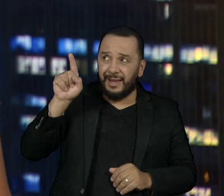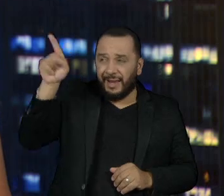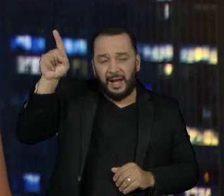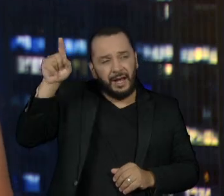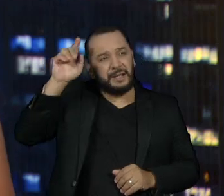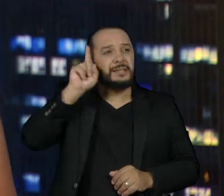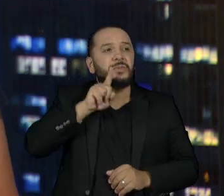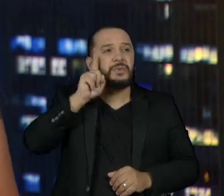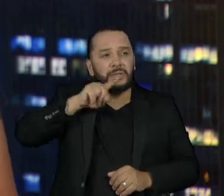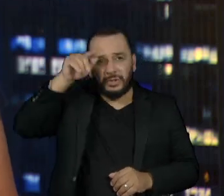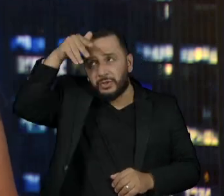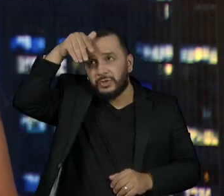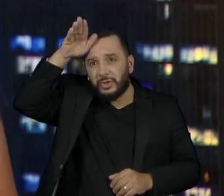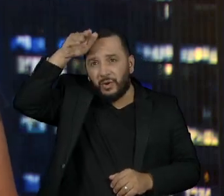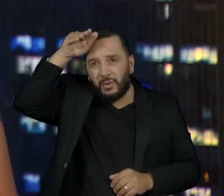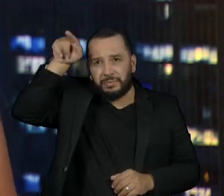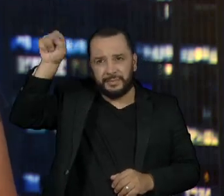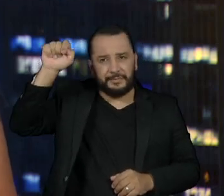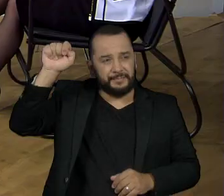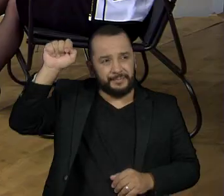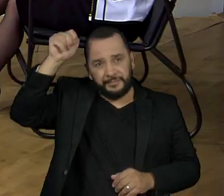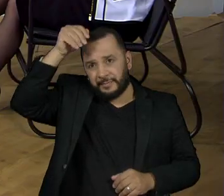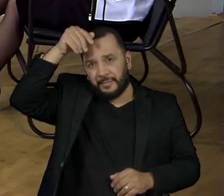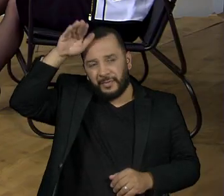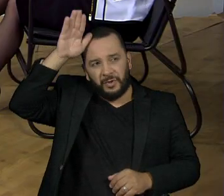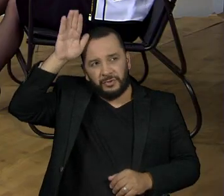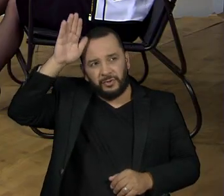A figura de Trump saindo aí da